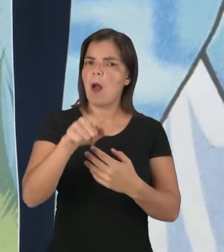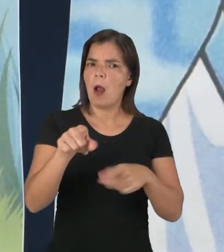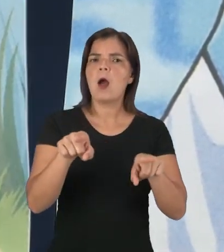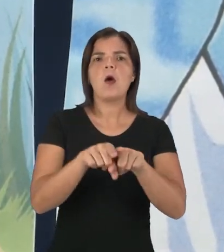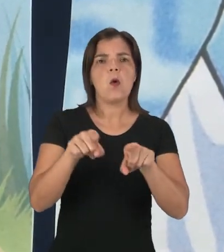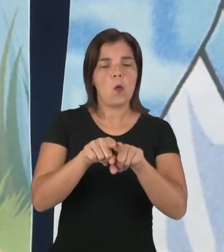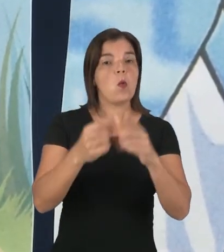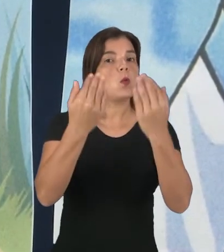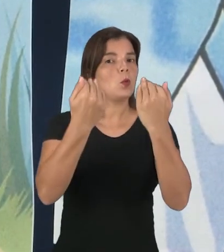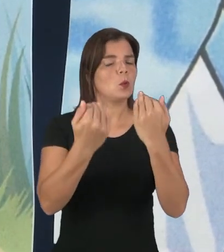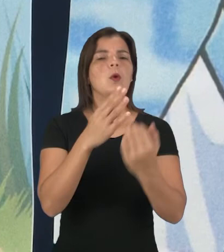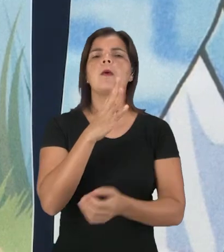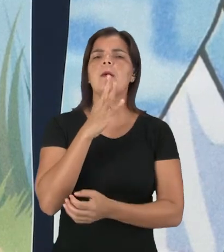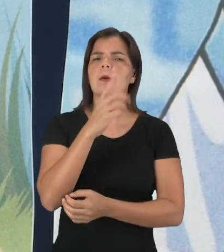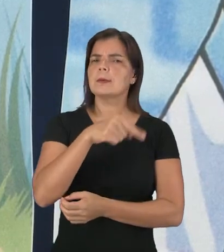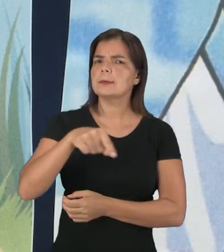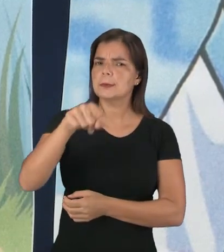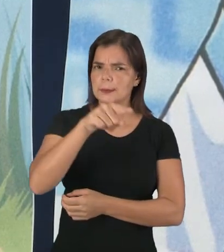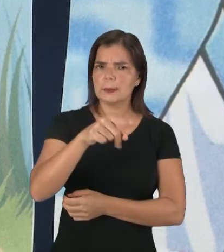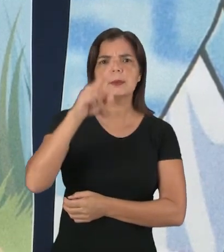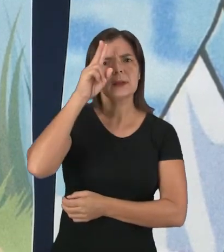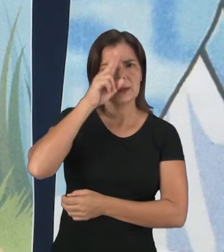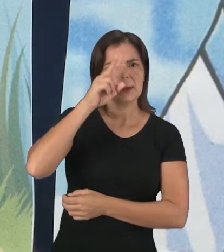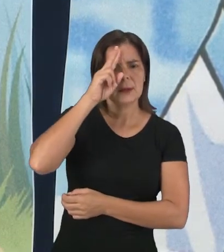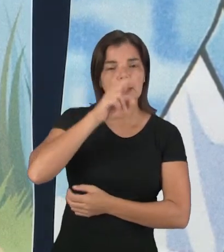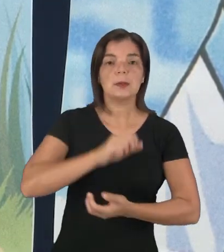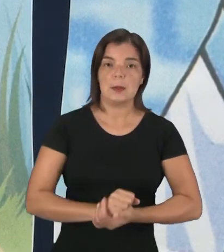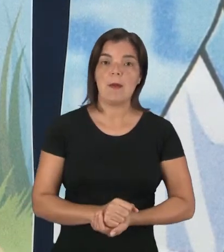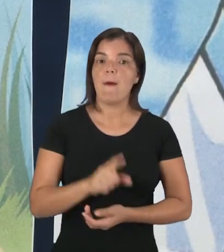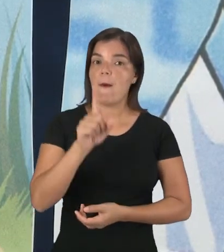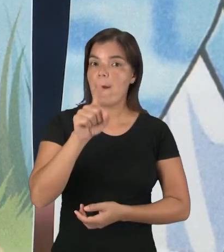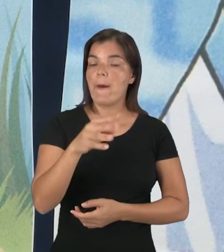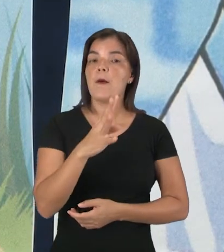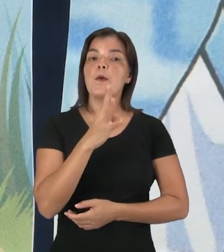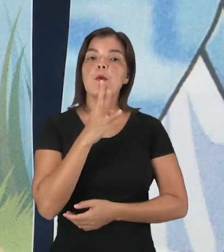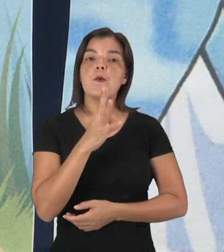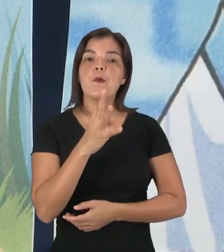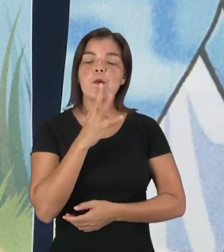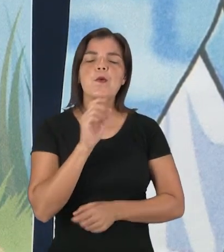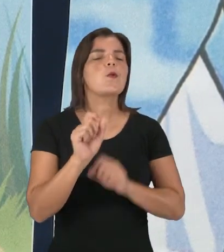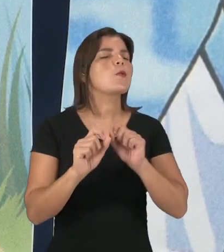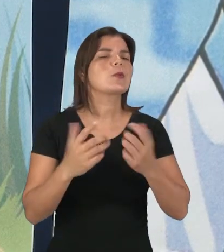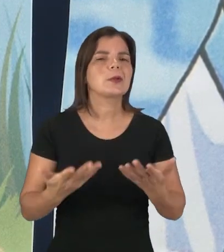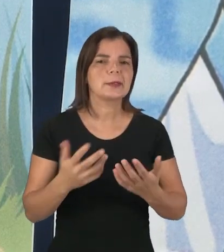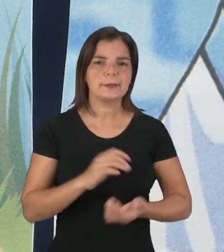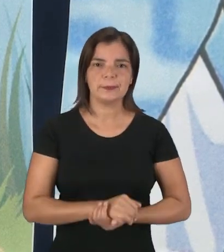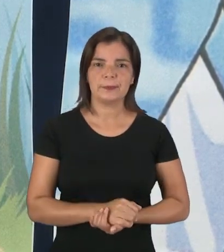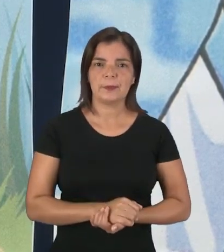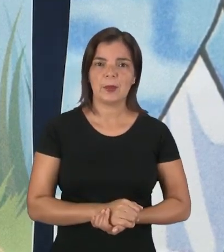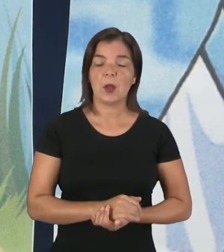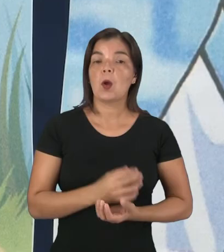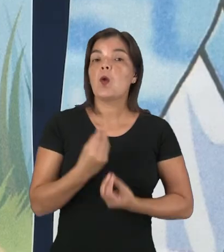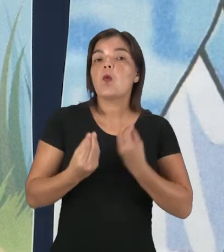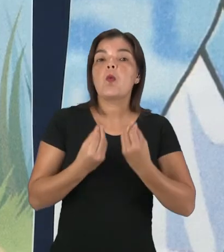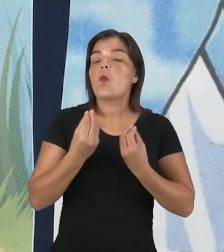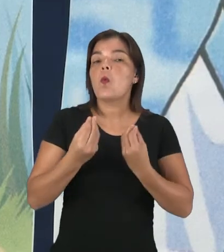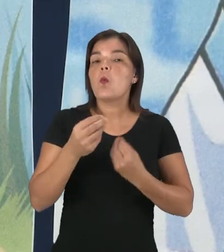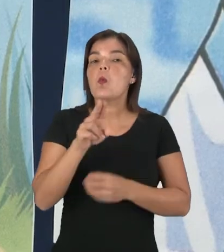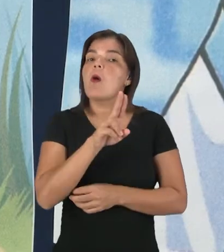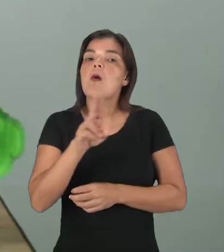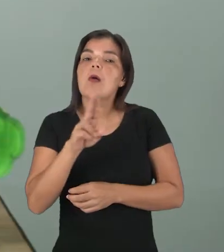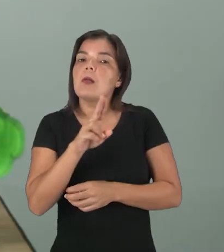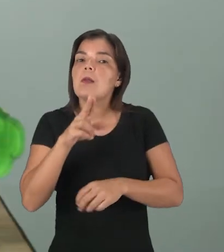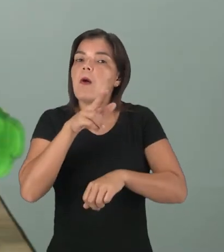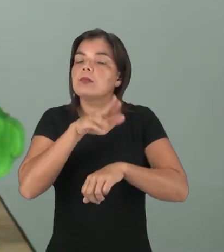que o Curupira é conhecido, vocês conseguem se lembrar? Ele é conhecido como o quê? De que ele é chamado no